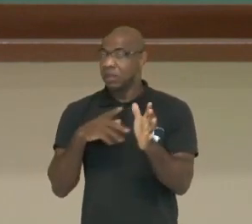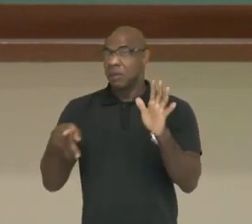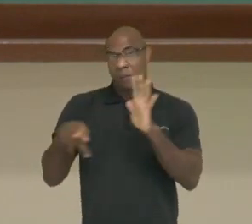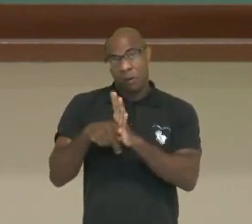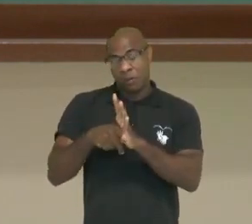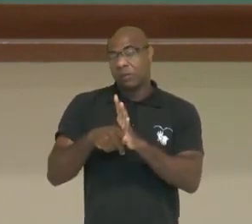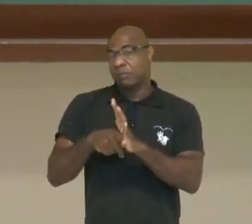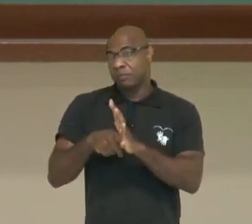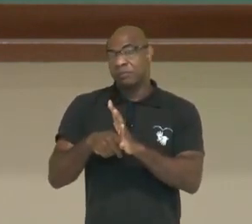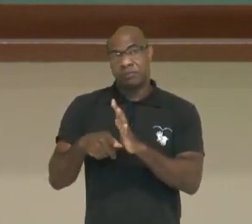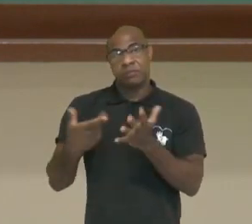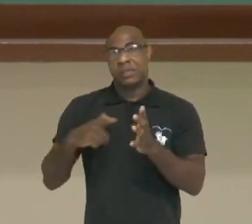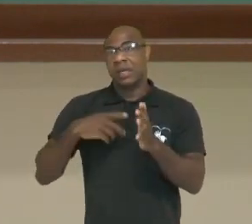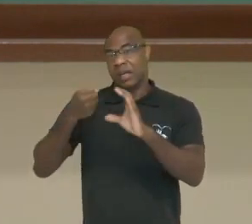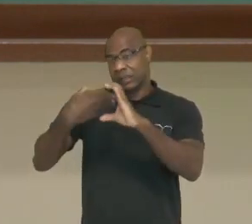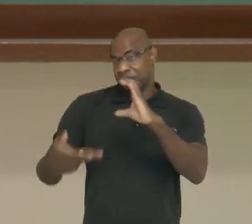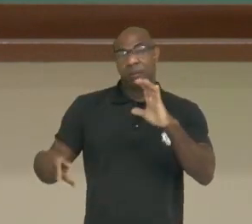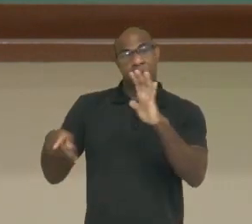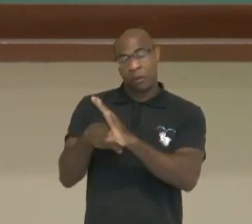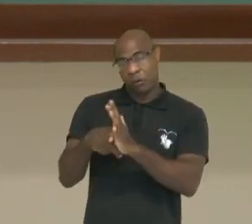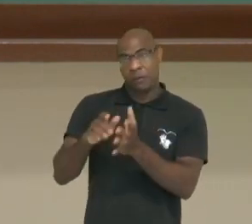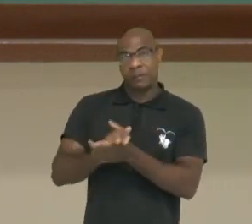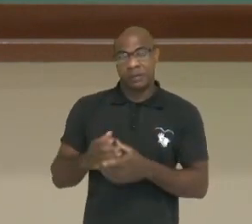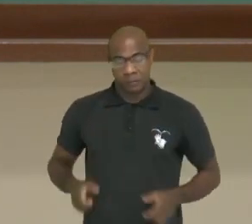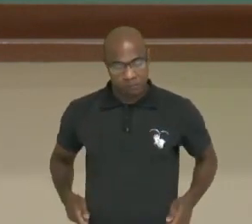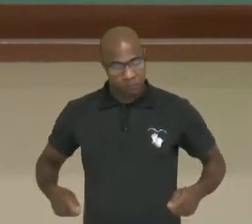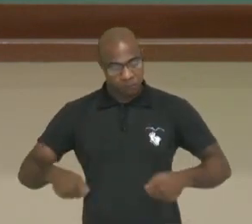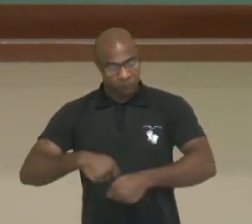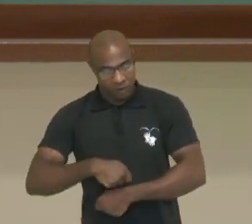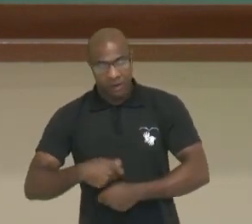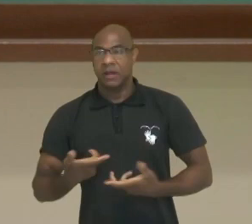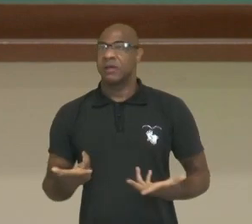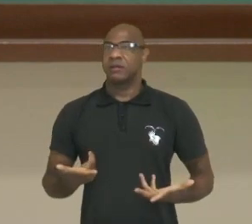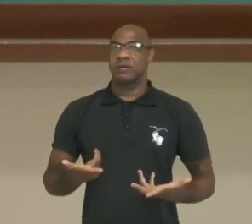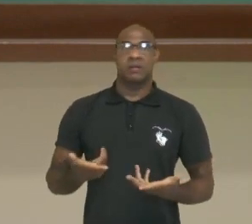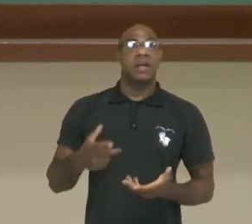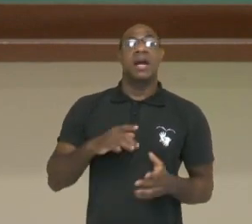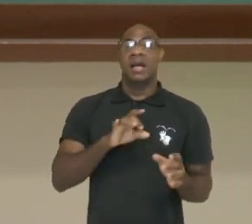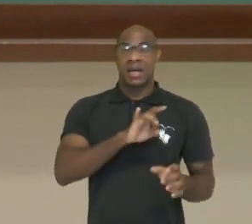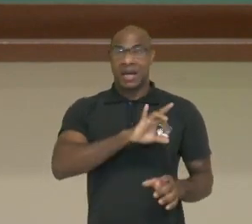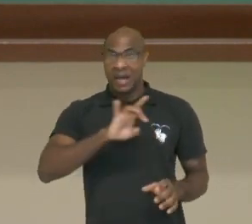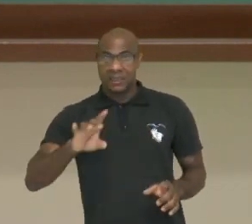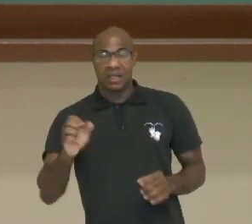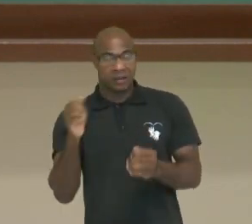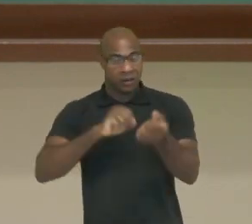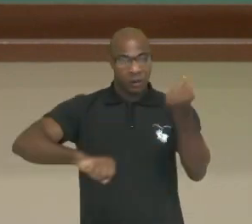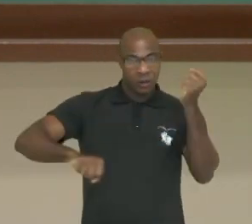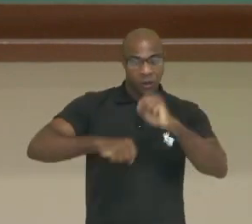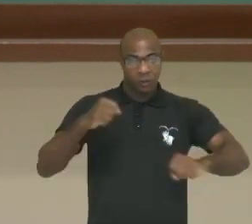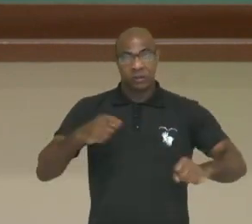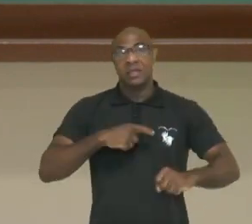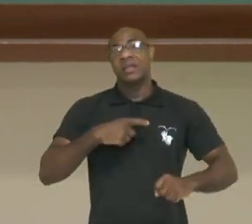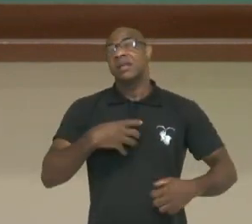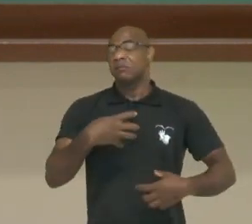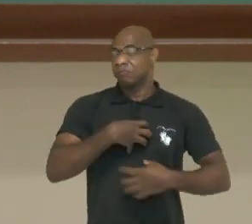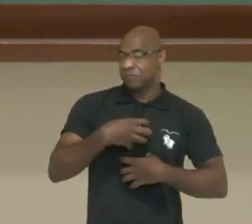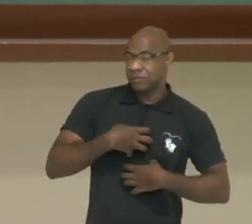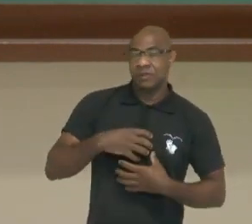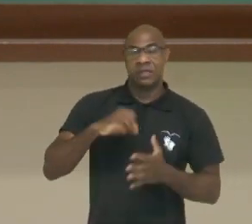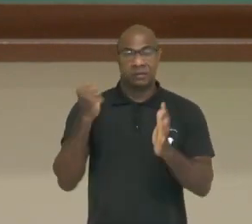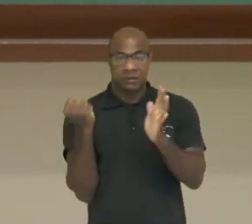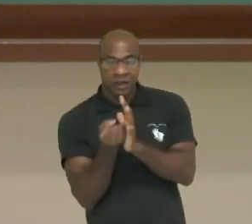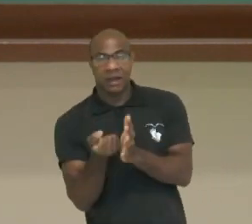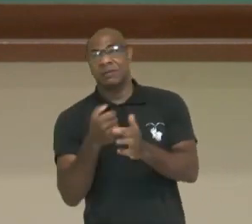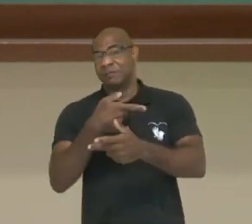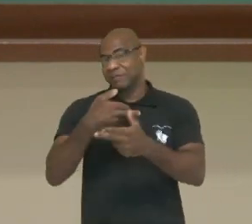possuem cores características, cores de faixa, que cada uma tem os seus símbolos, os seus sentidos, os seus